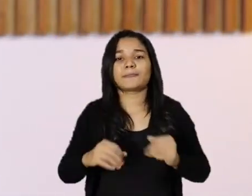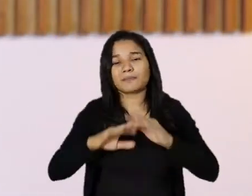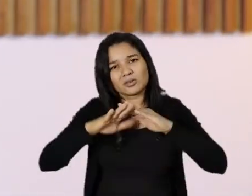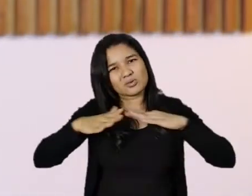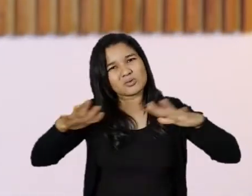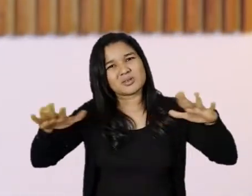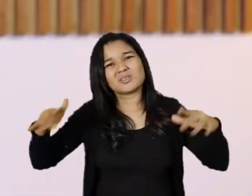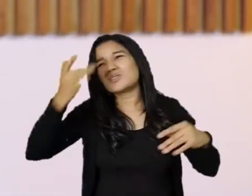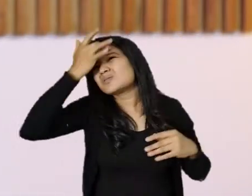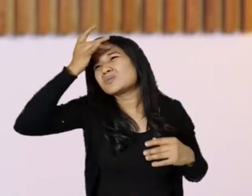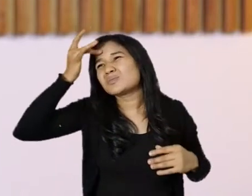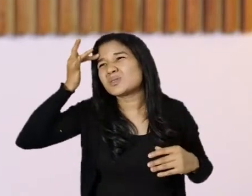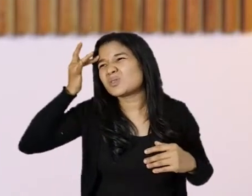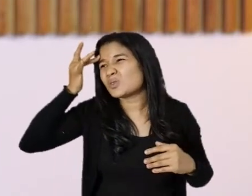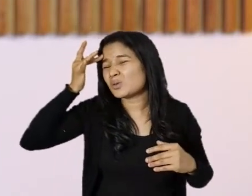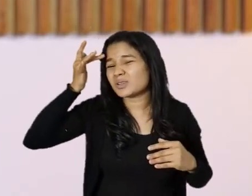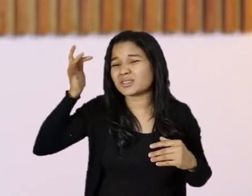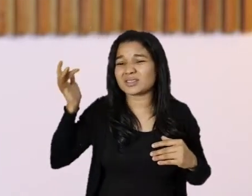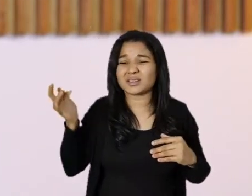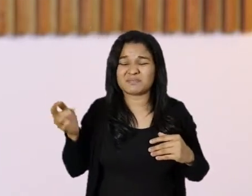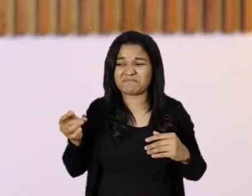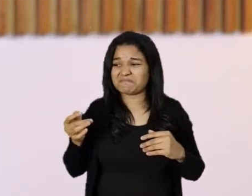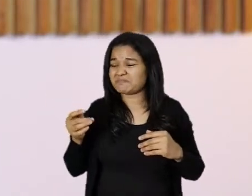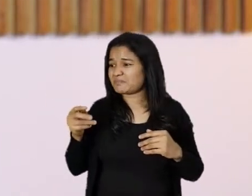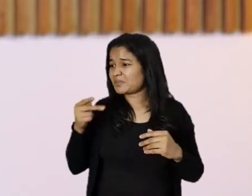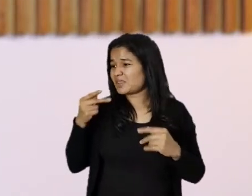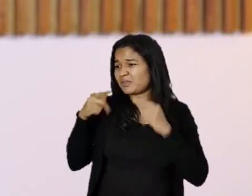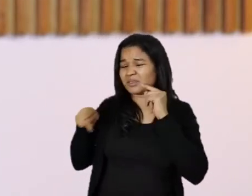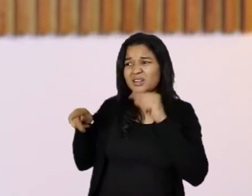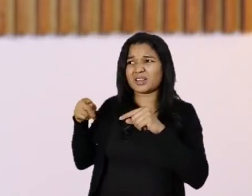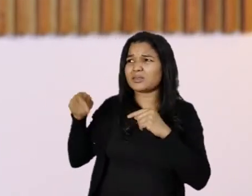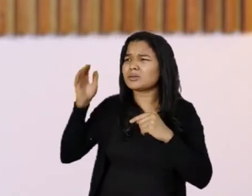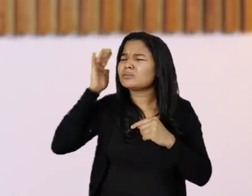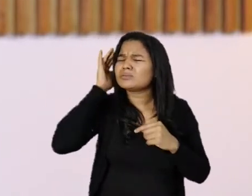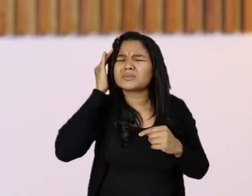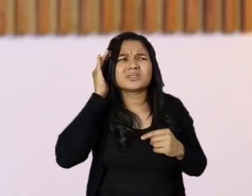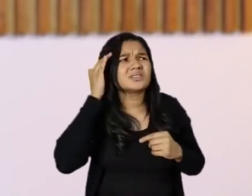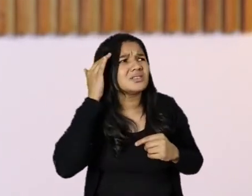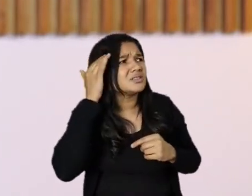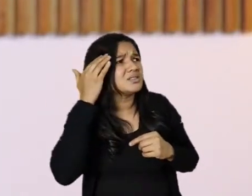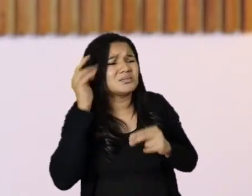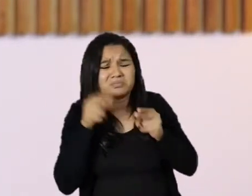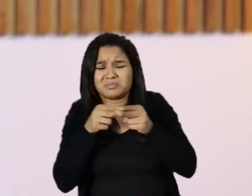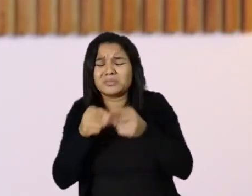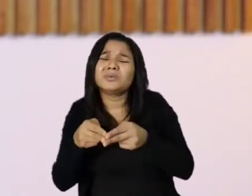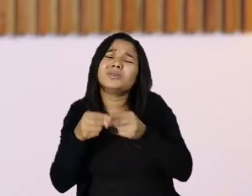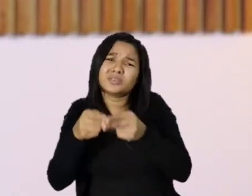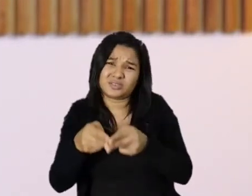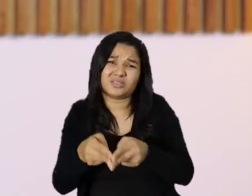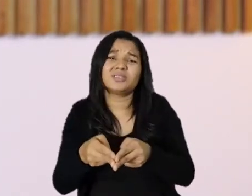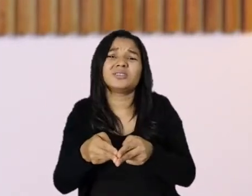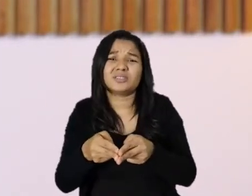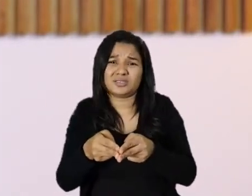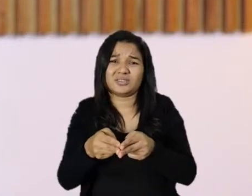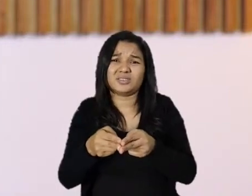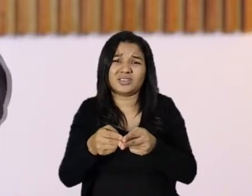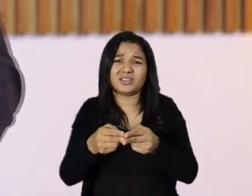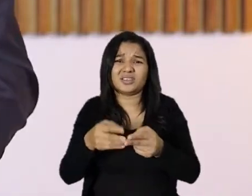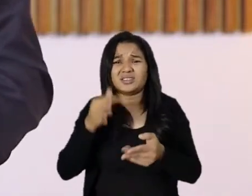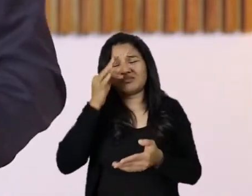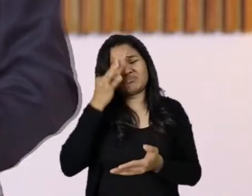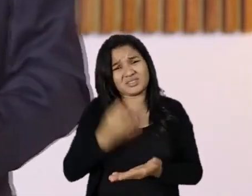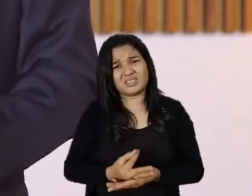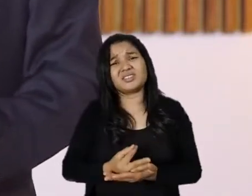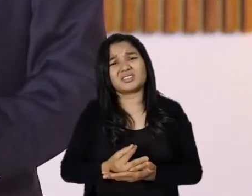agora falavam à sua consciência, será que Noé tinha razão? Só que agora já era